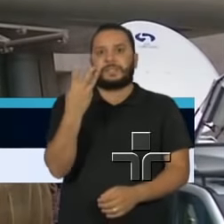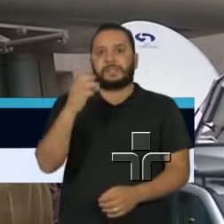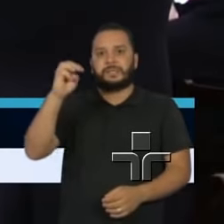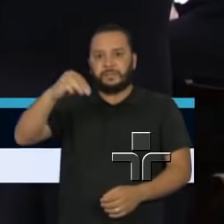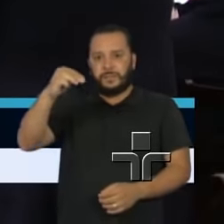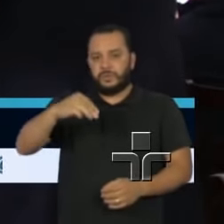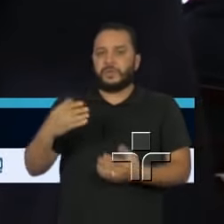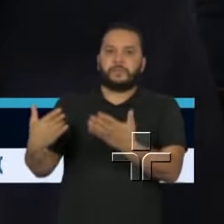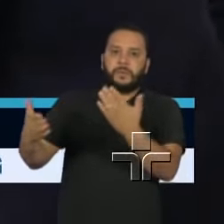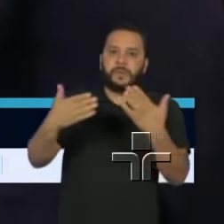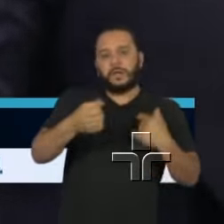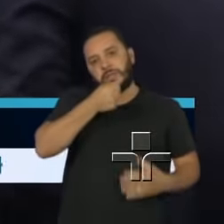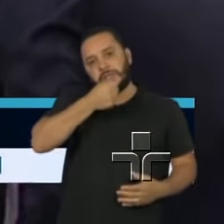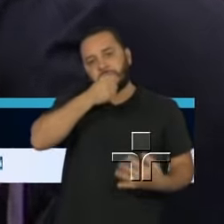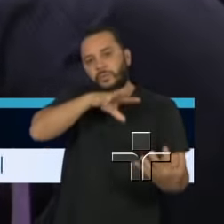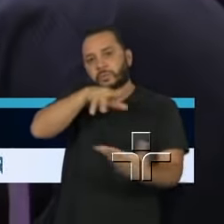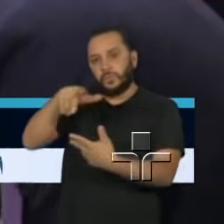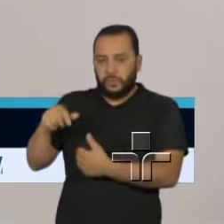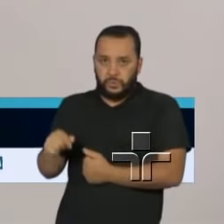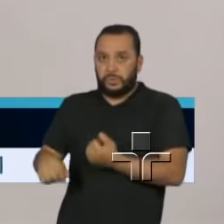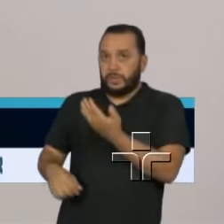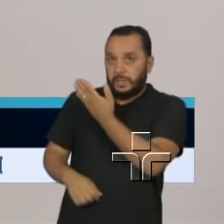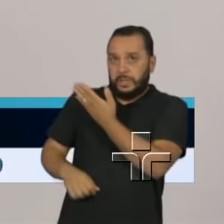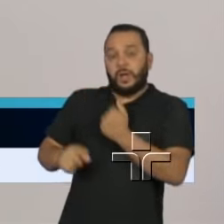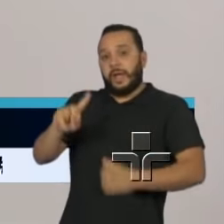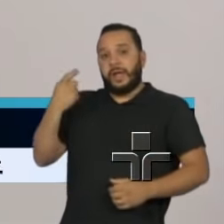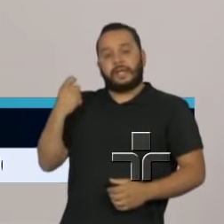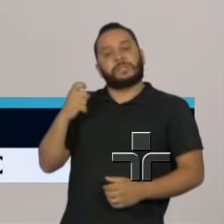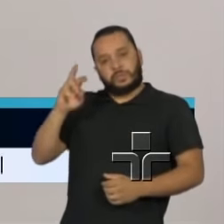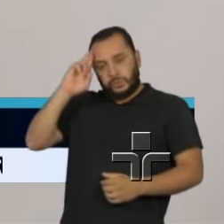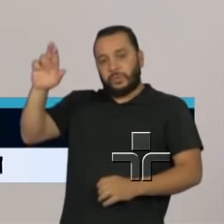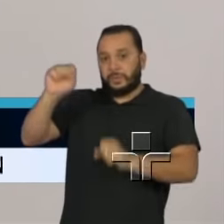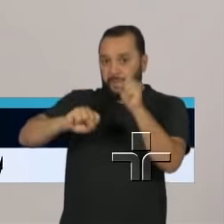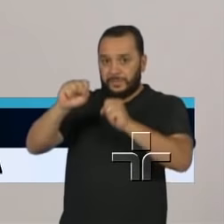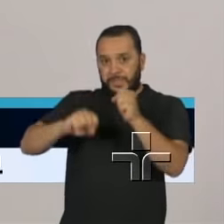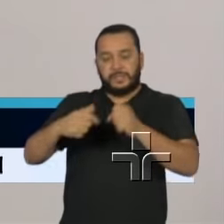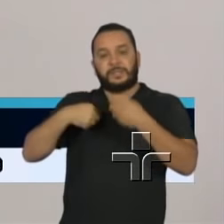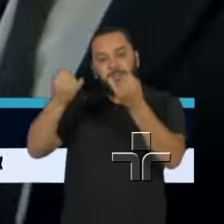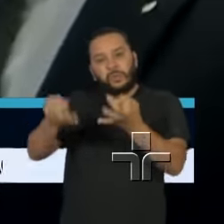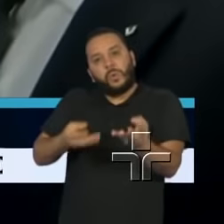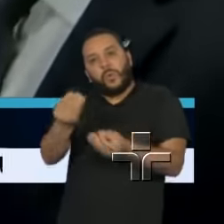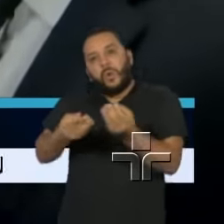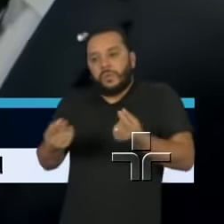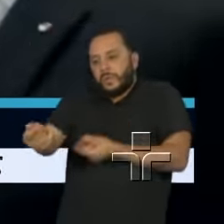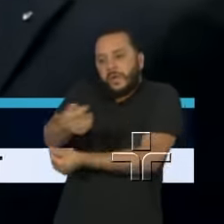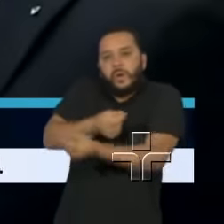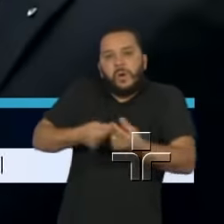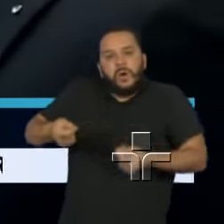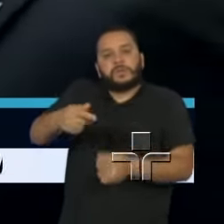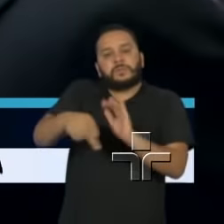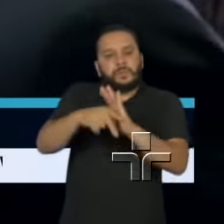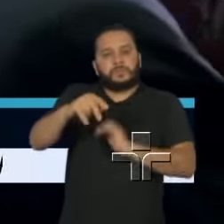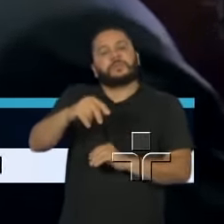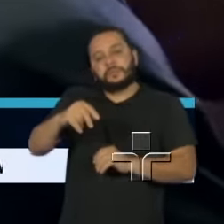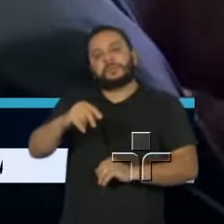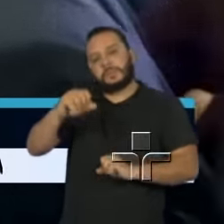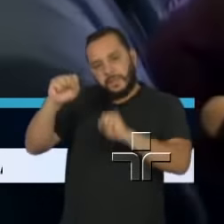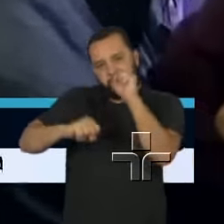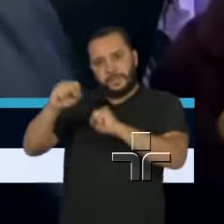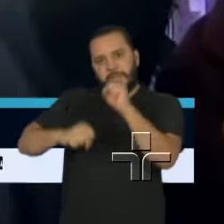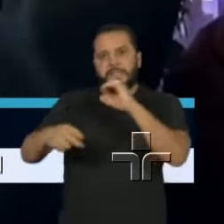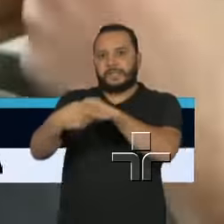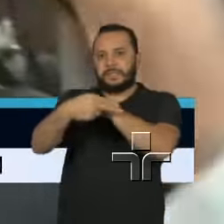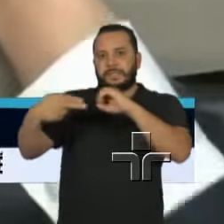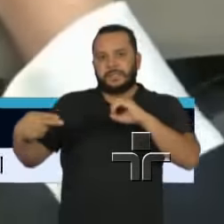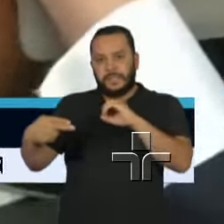mundo inteiro. Na primeira hora, o ex-executivo explicou as operações e os negócios da empresa na época em que era presidente e por que